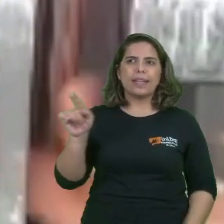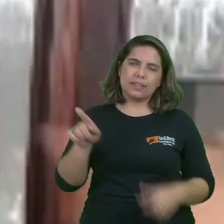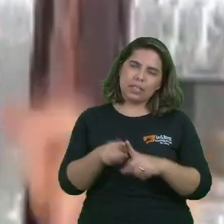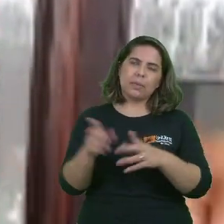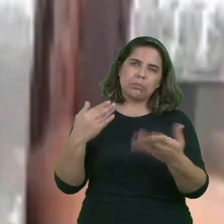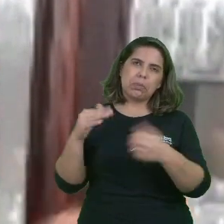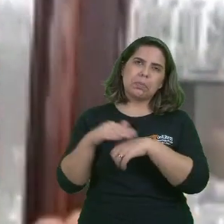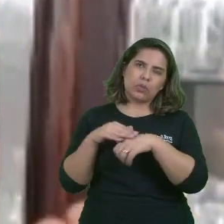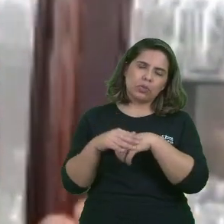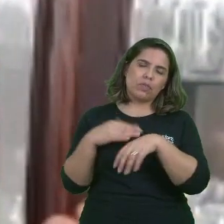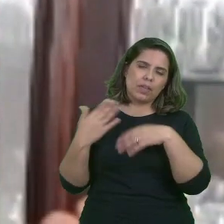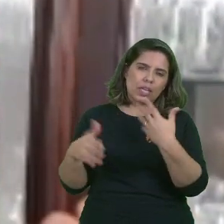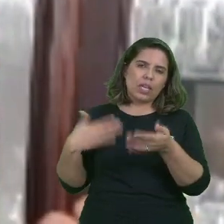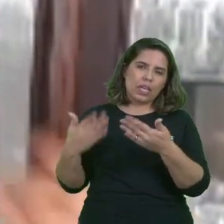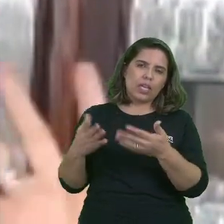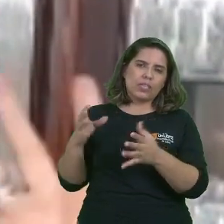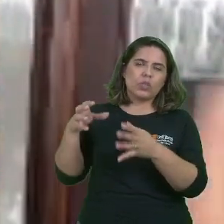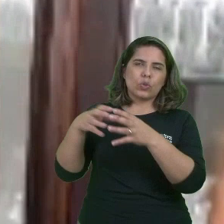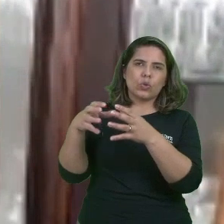primeira coisa que